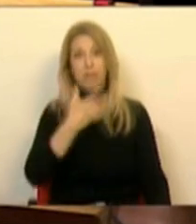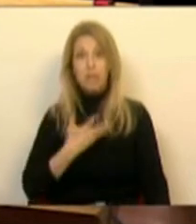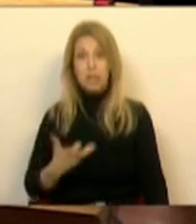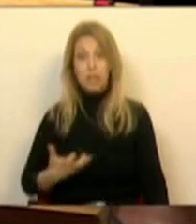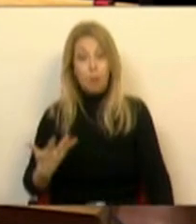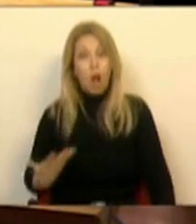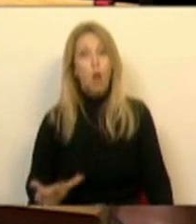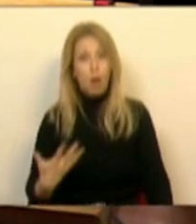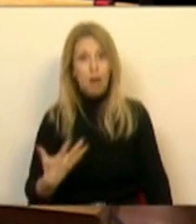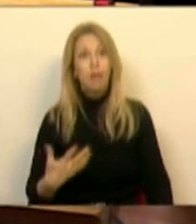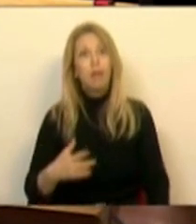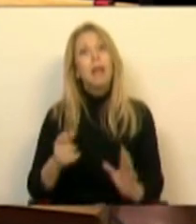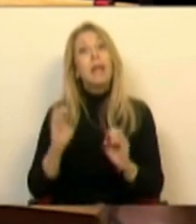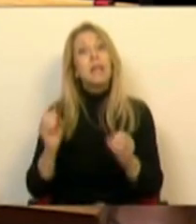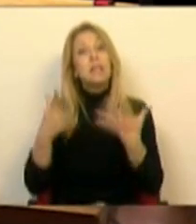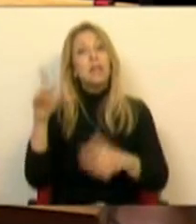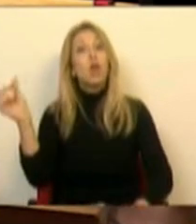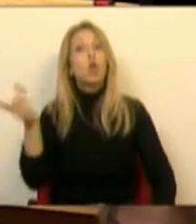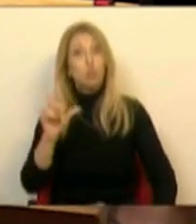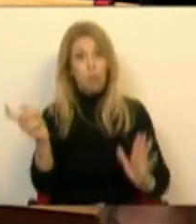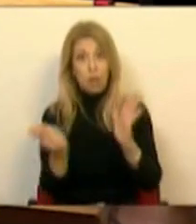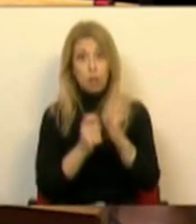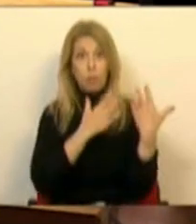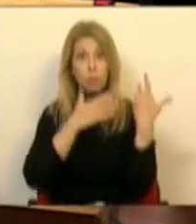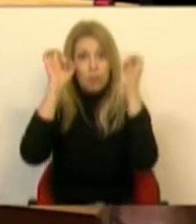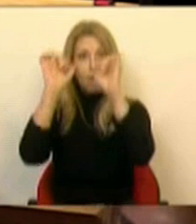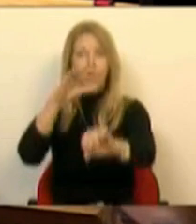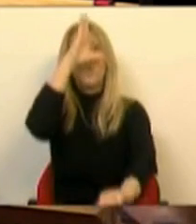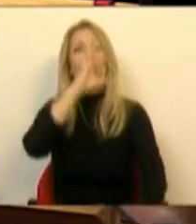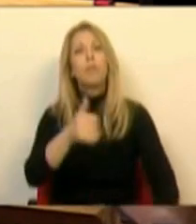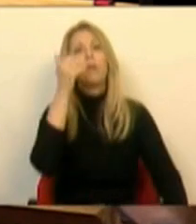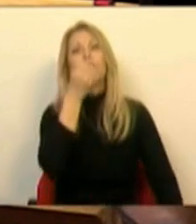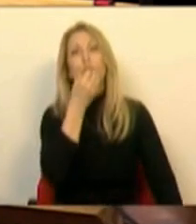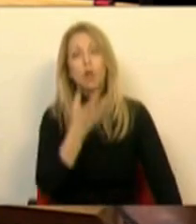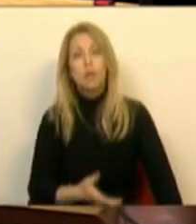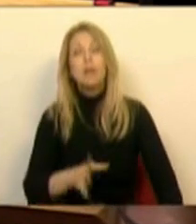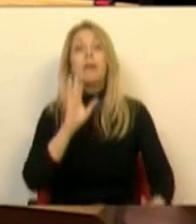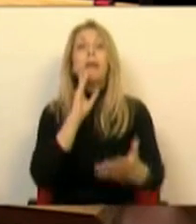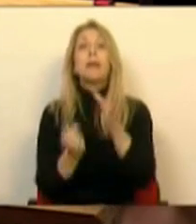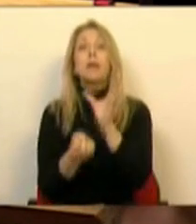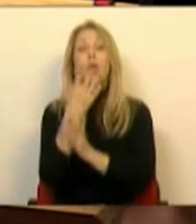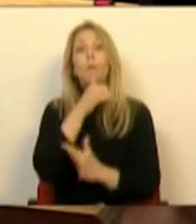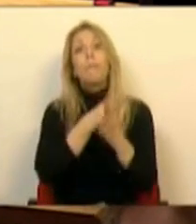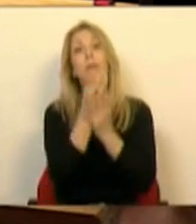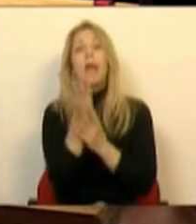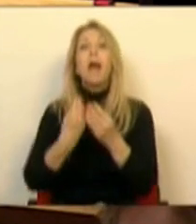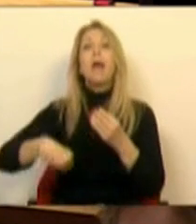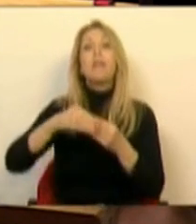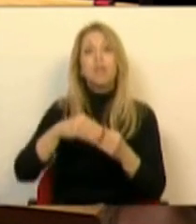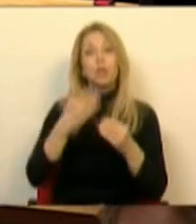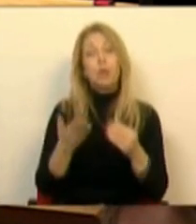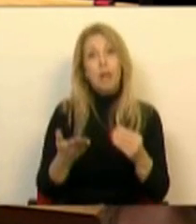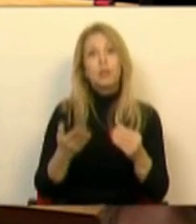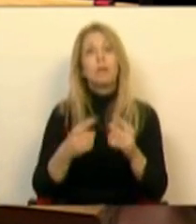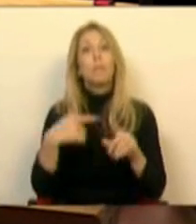iniciativa é de julho e o agendamento é da vossa responsabilidade. O Governo e bem decidiu criar medidas adicionais para o esforço acrescido que os médicos a trabalhar nas